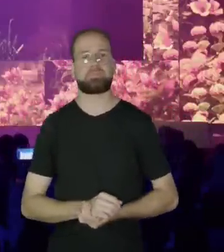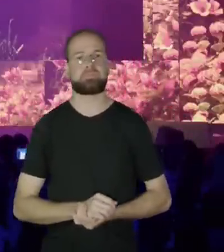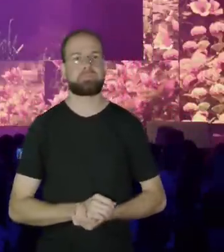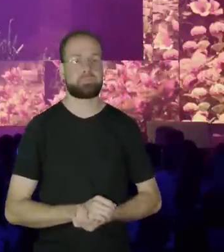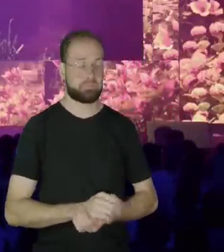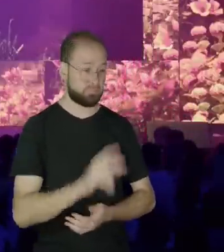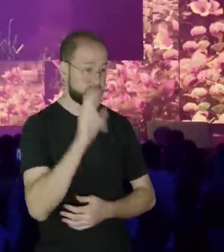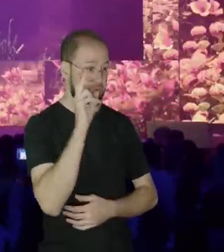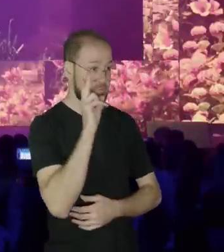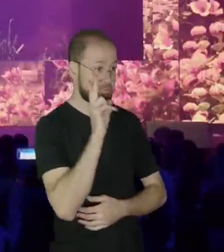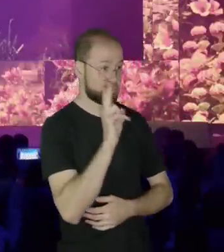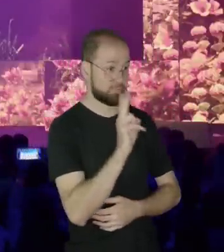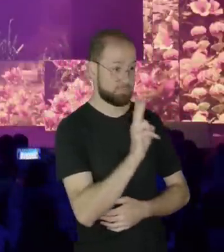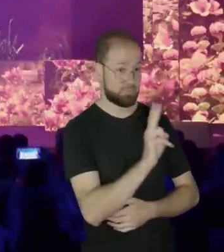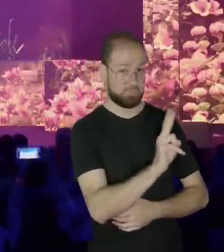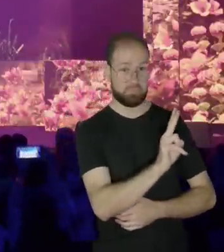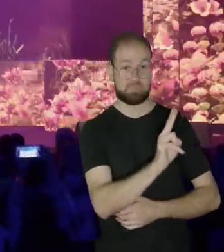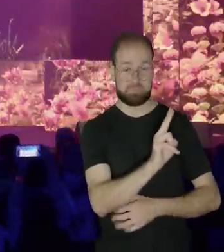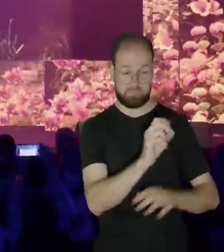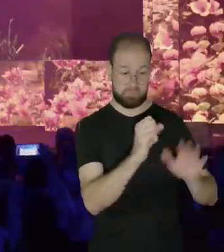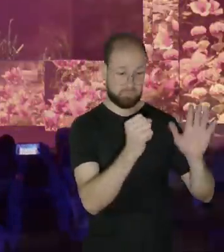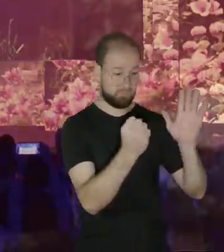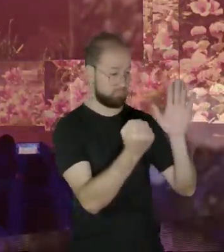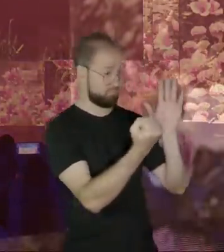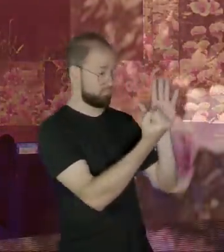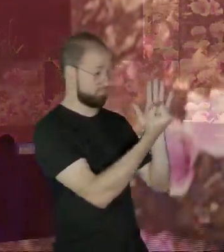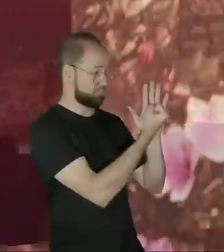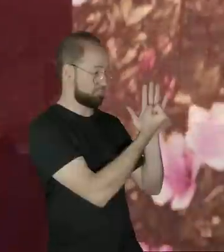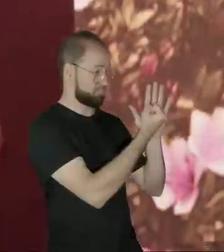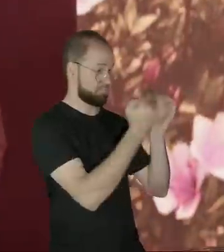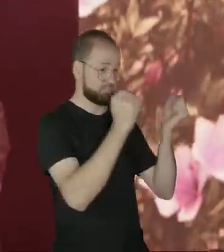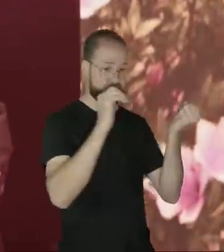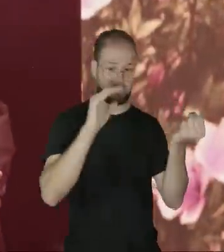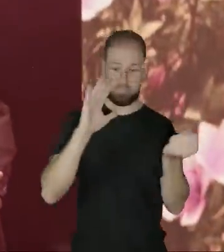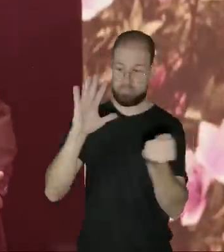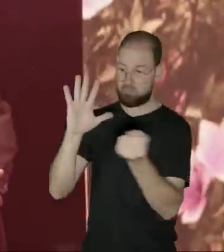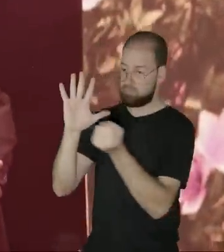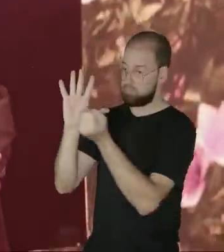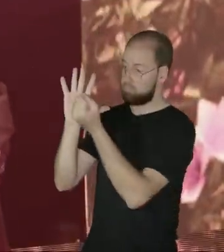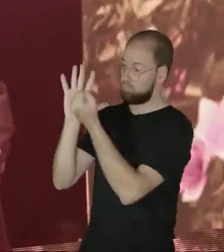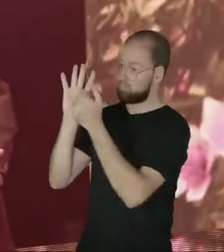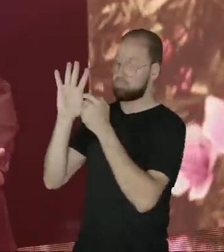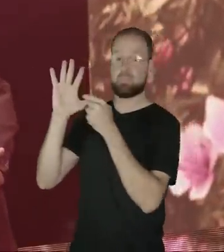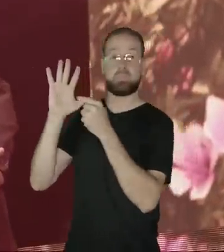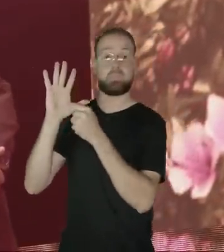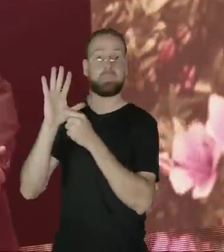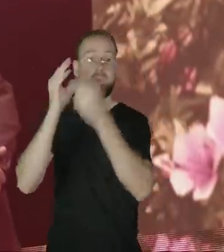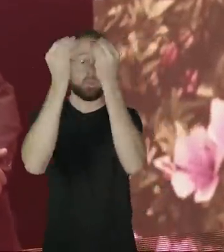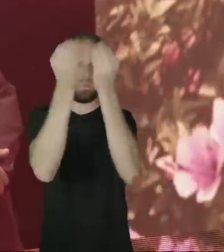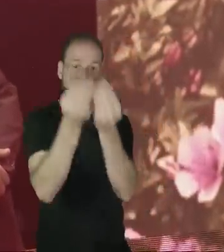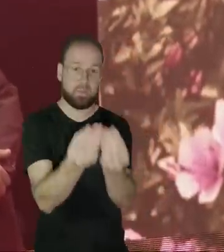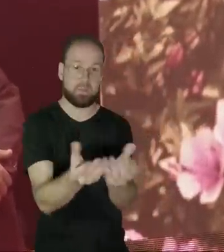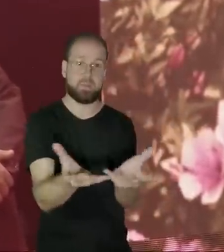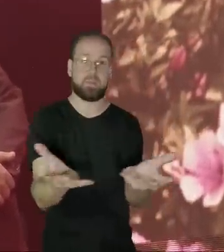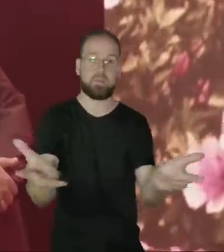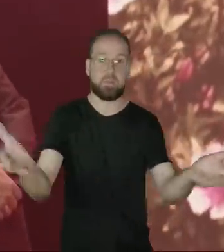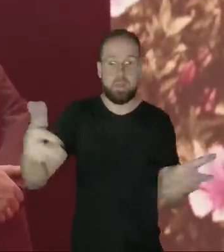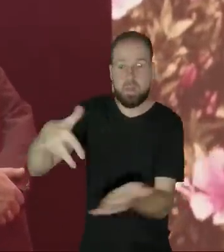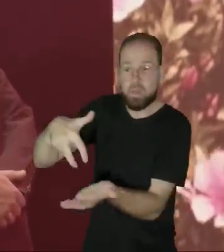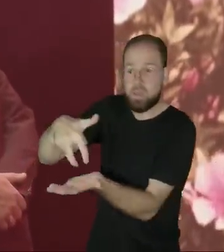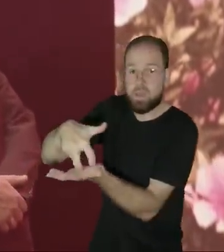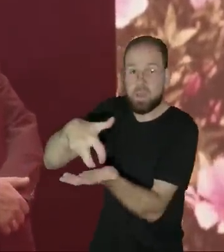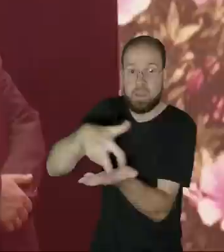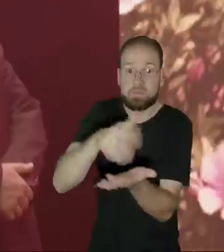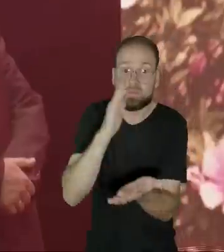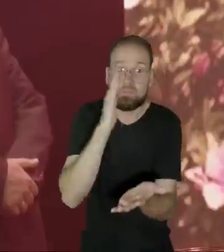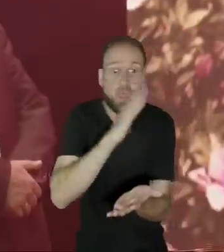beijo teus cravos, tuas mãos, que apagam o castigo do